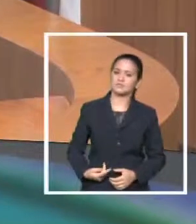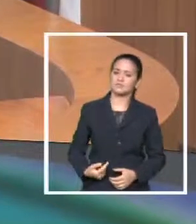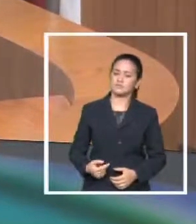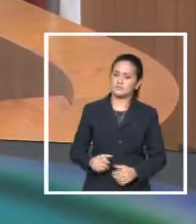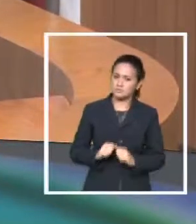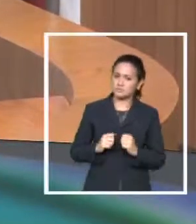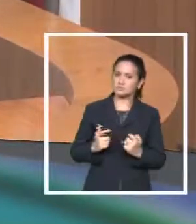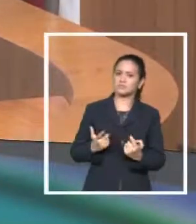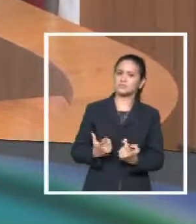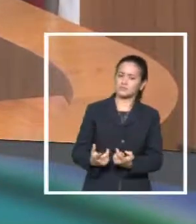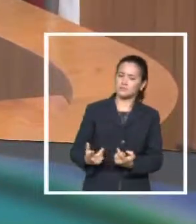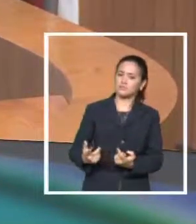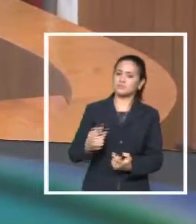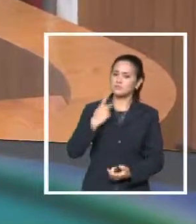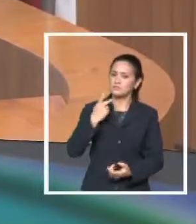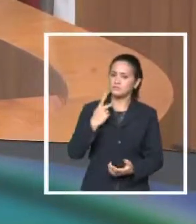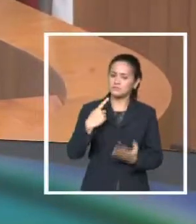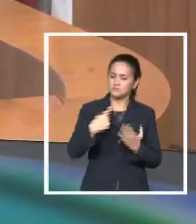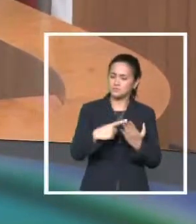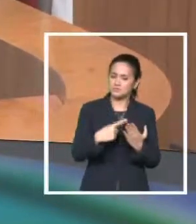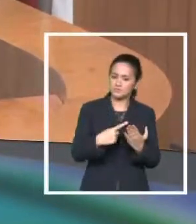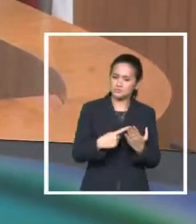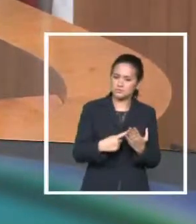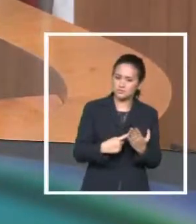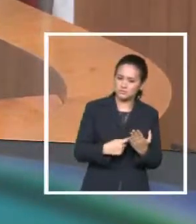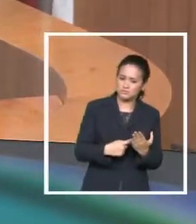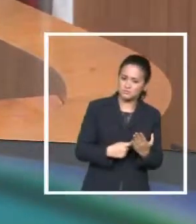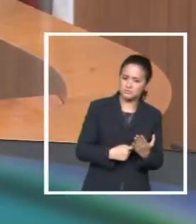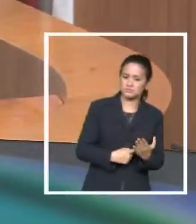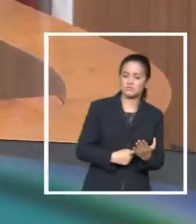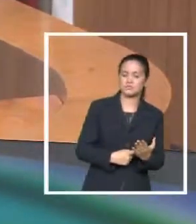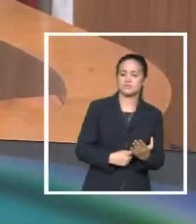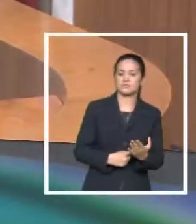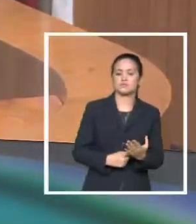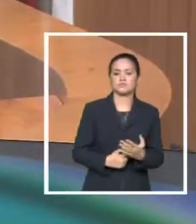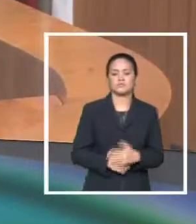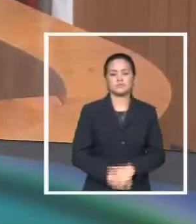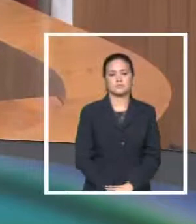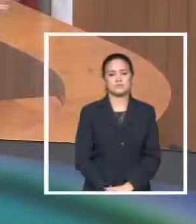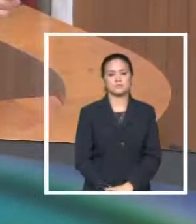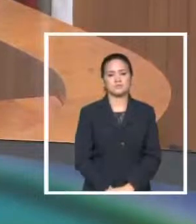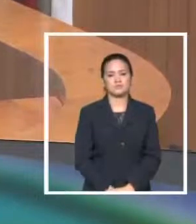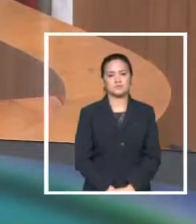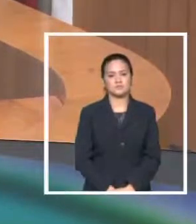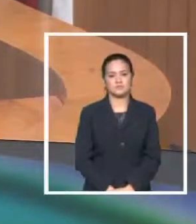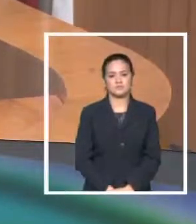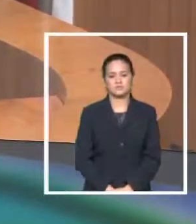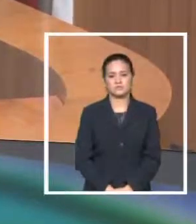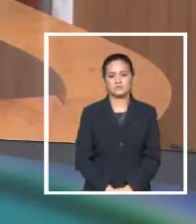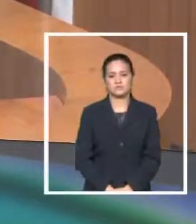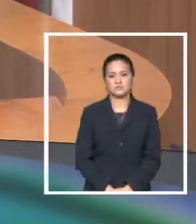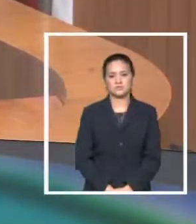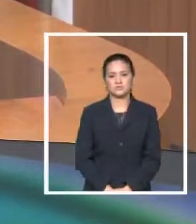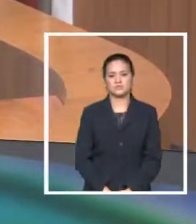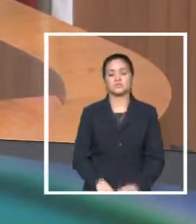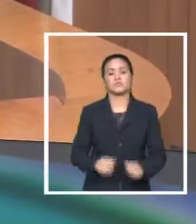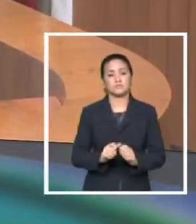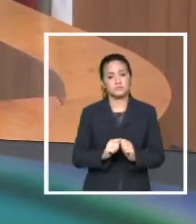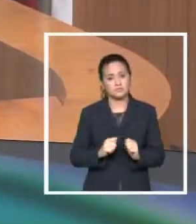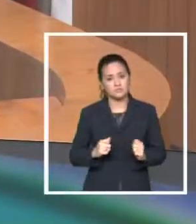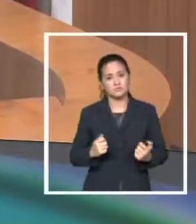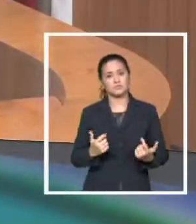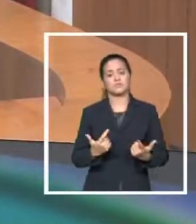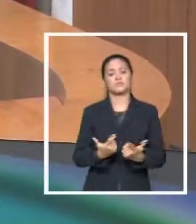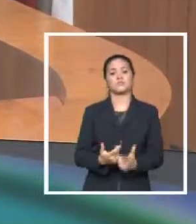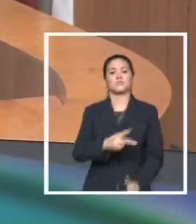agenda em que estou articulando entre a Assembleia Legislativa do